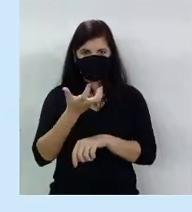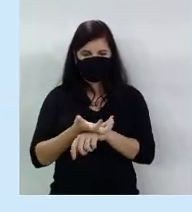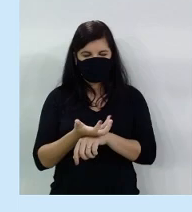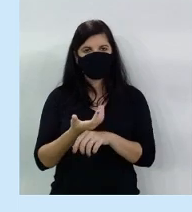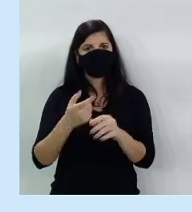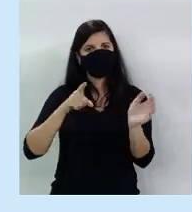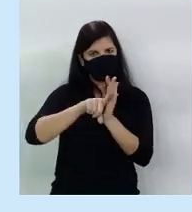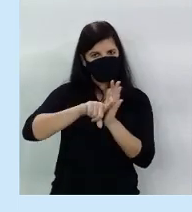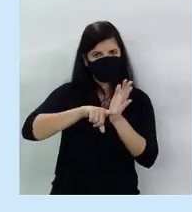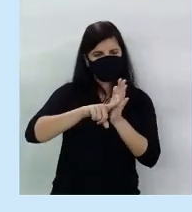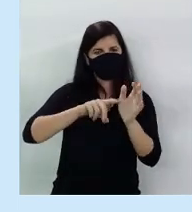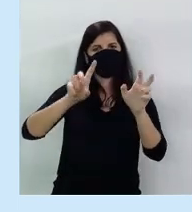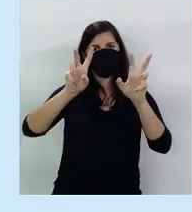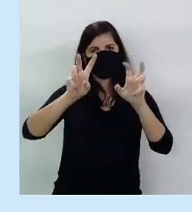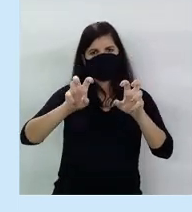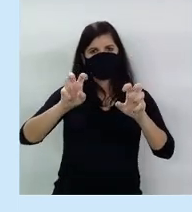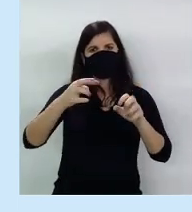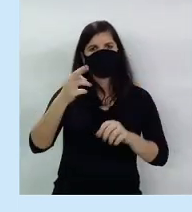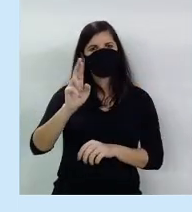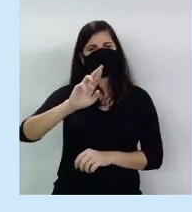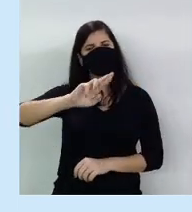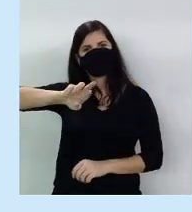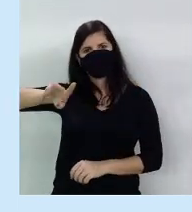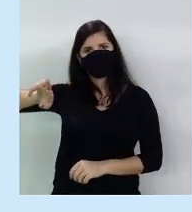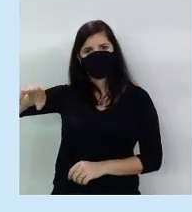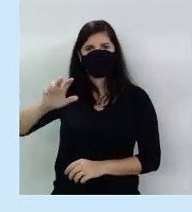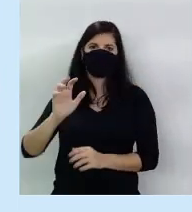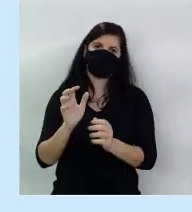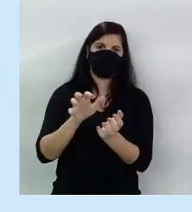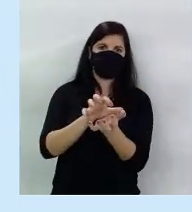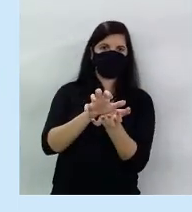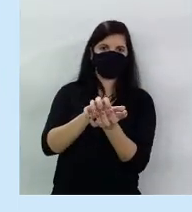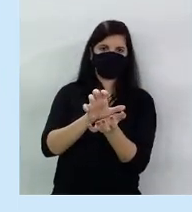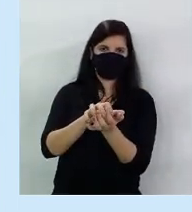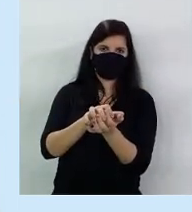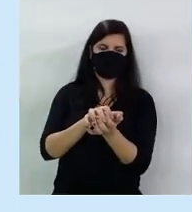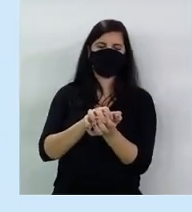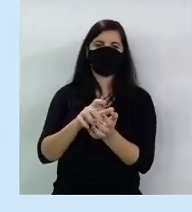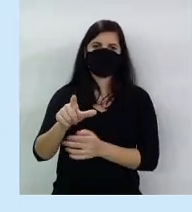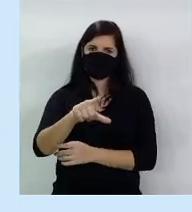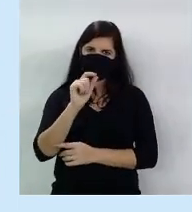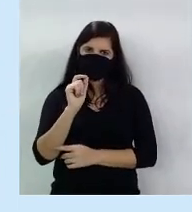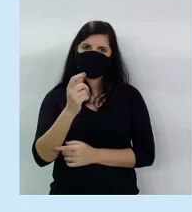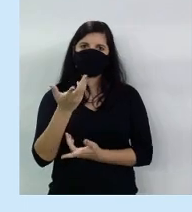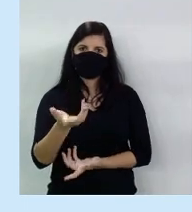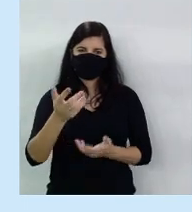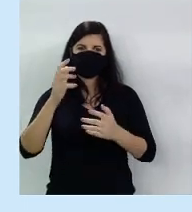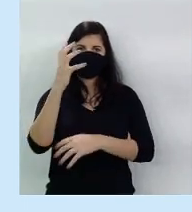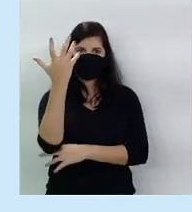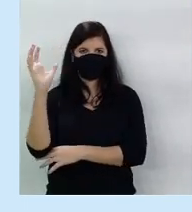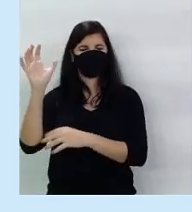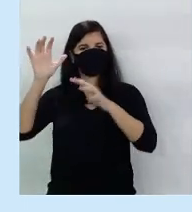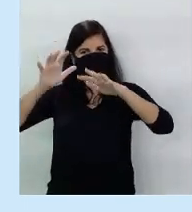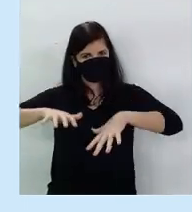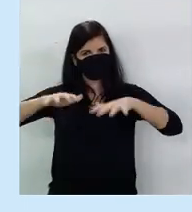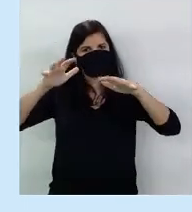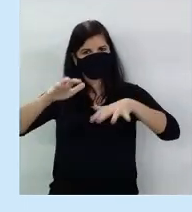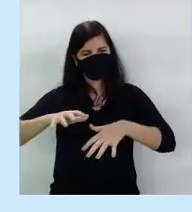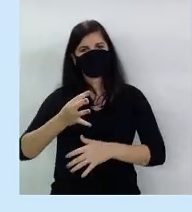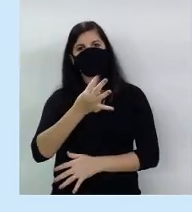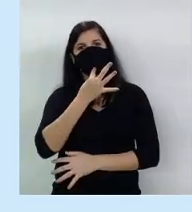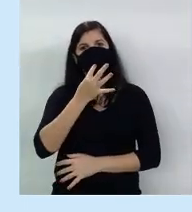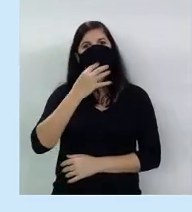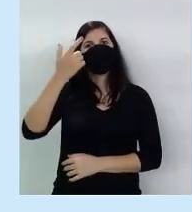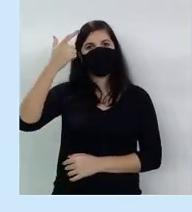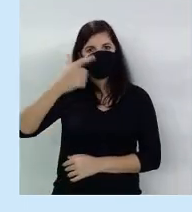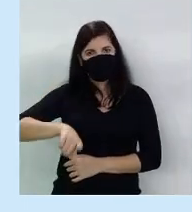estudo sobre as grandes tradições religiosas em Pernambuco e pode destacar o quê? O culto a Jurema, conhecer mais um